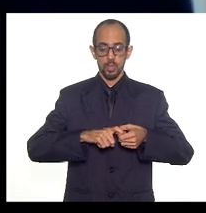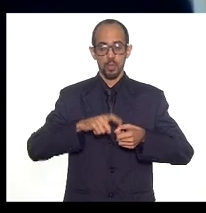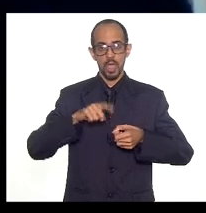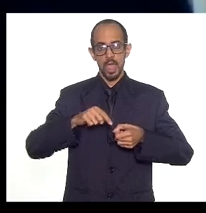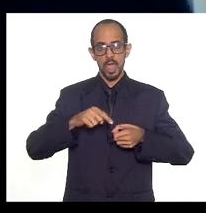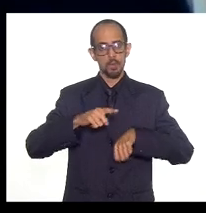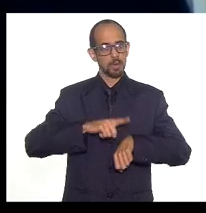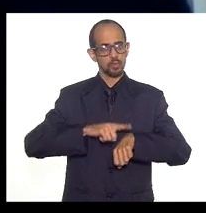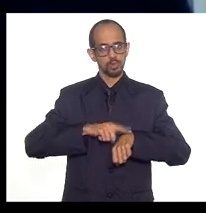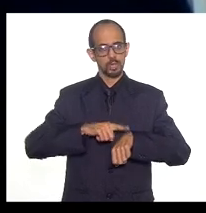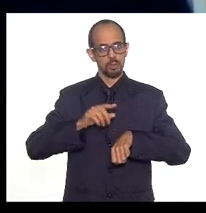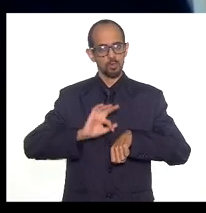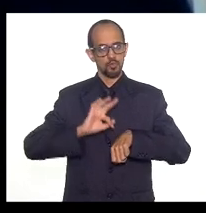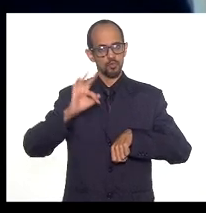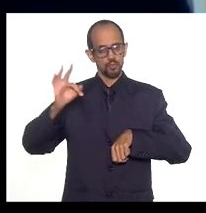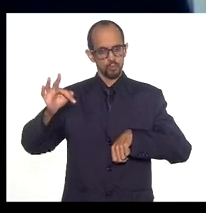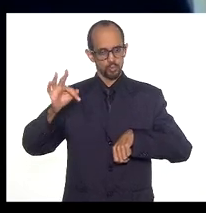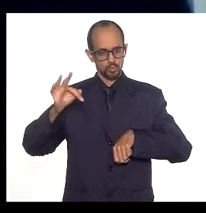Então,